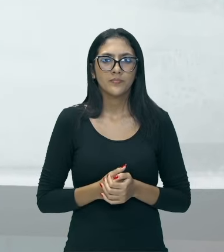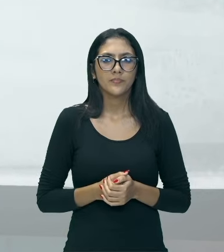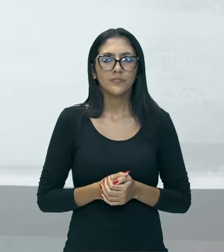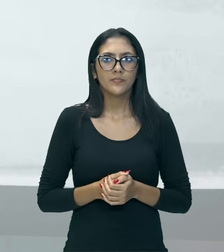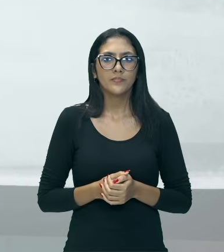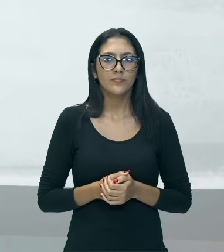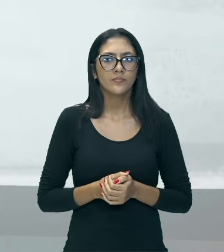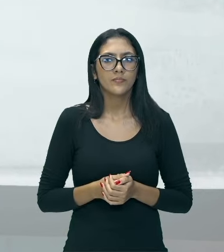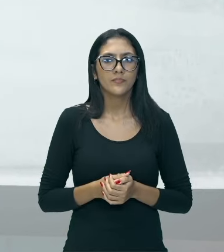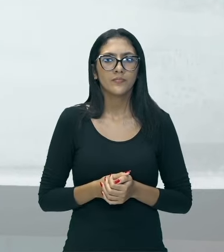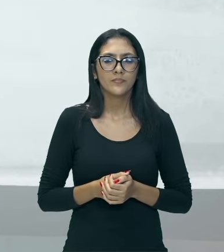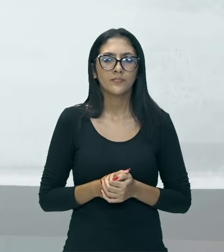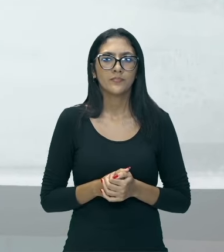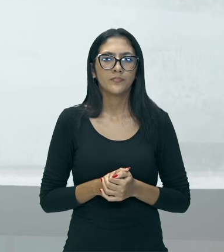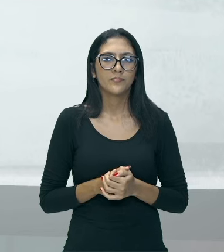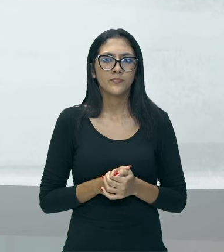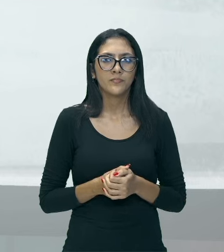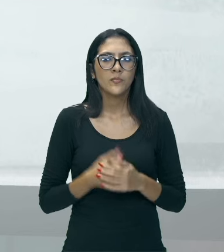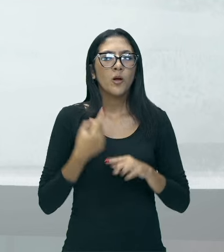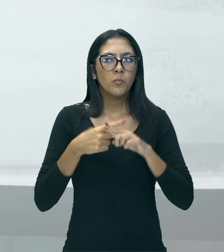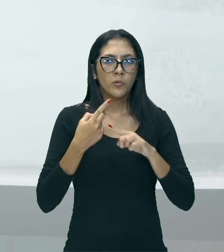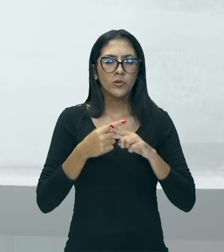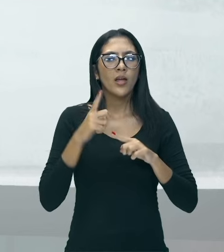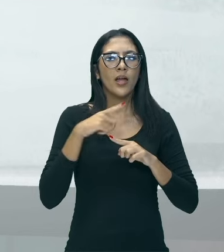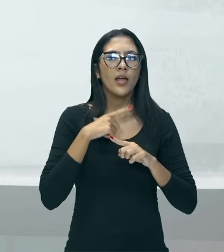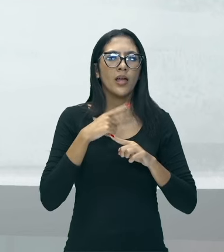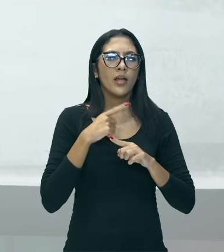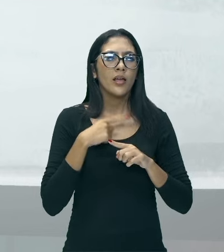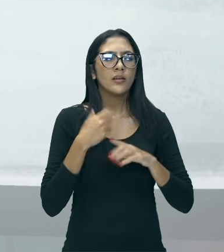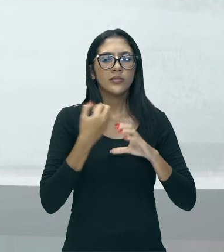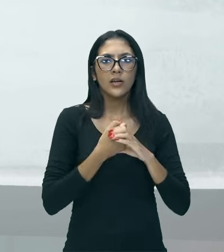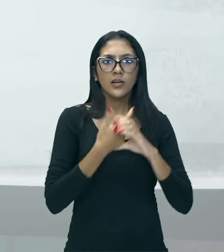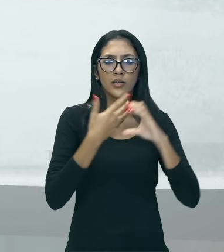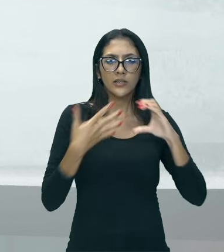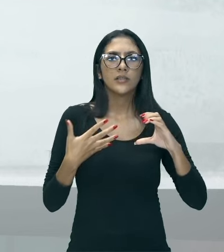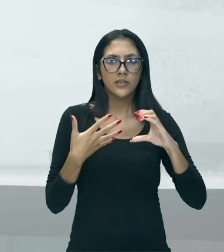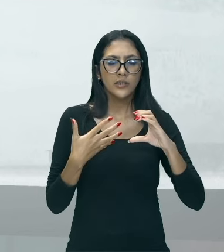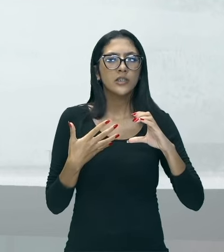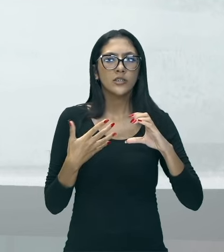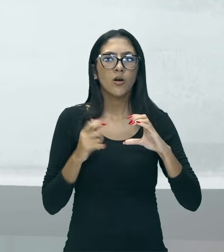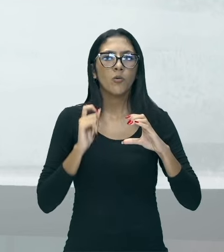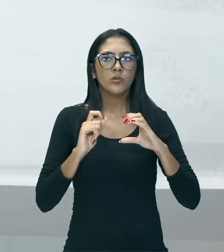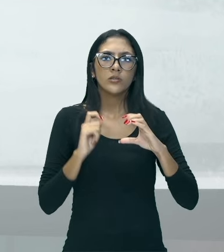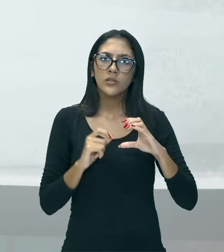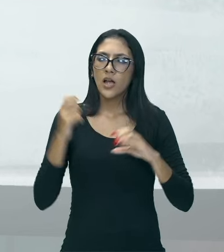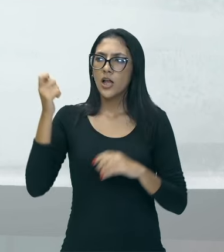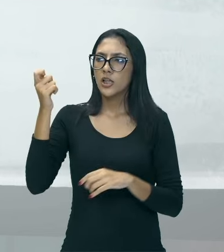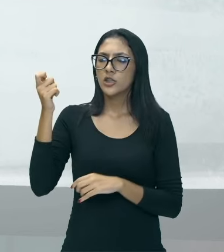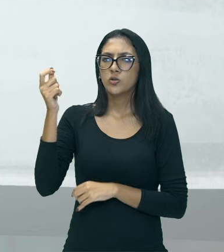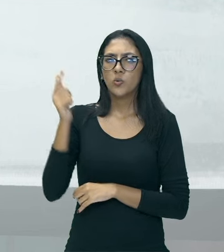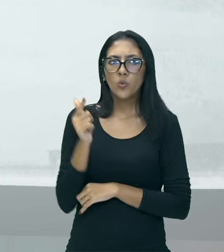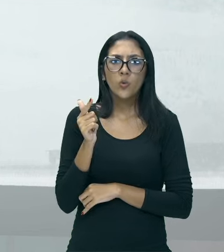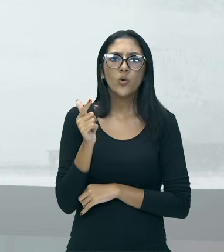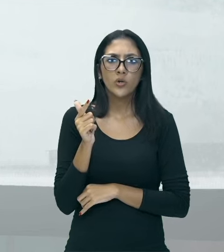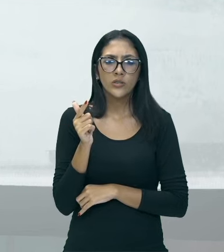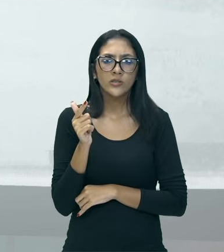porque a luz, ela